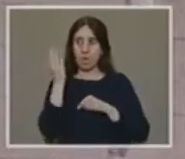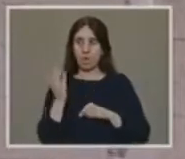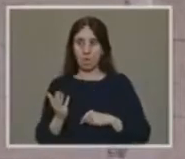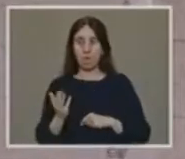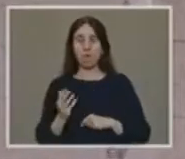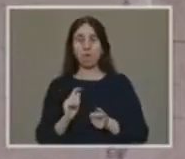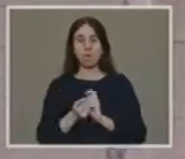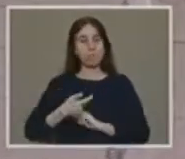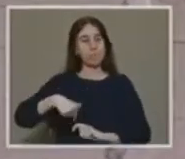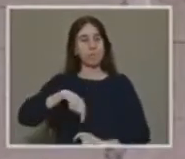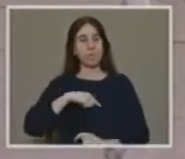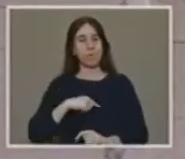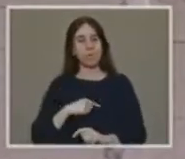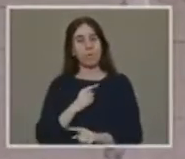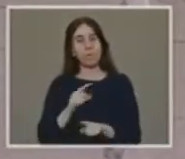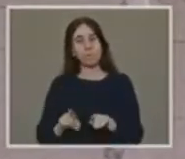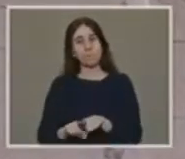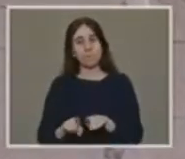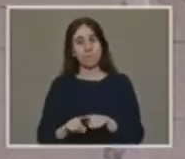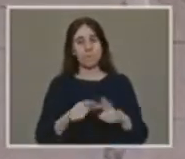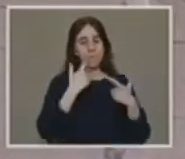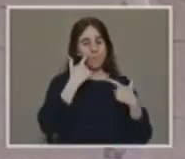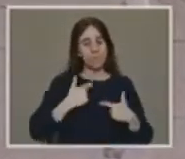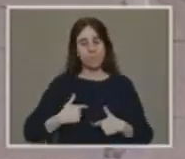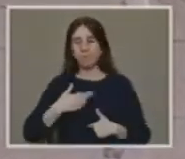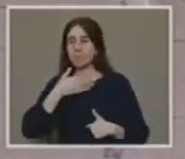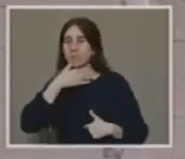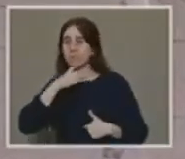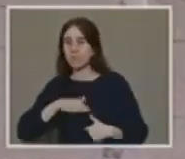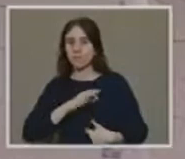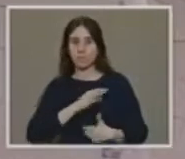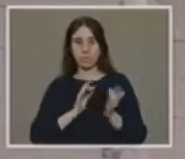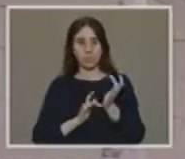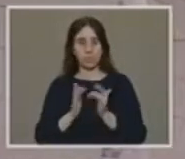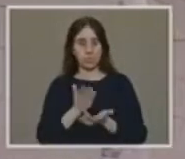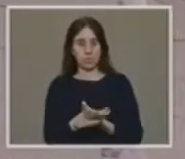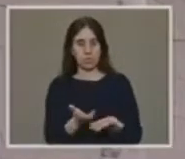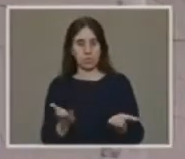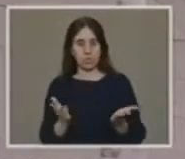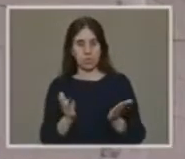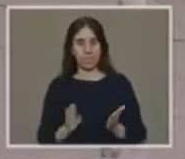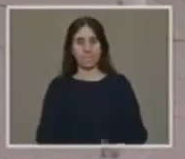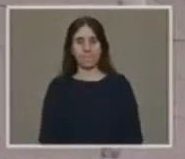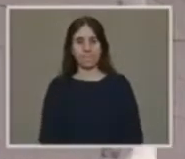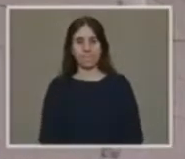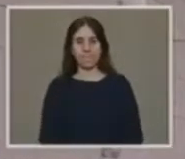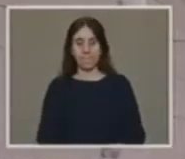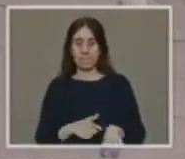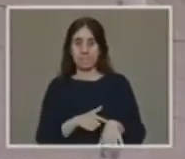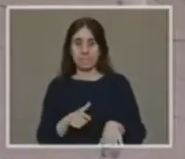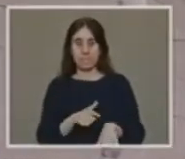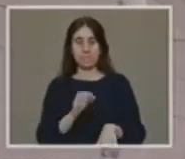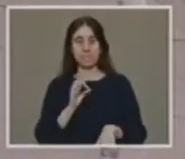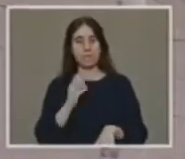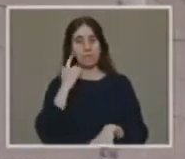modo que se convertam para nós no corpo e sangue de nosso Senhor Jesus Cristo. Na hora em que ele se